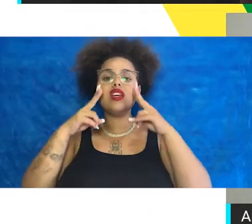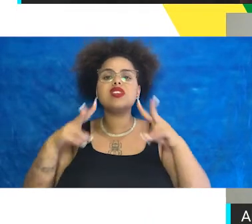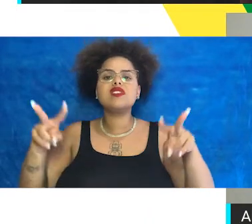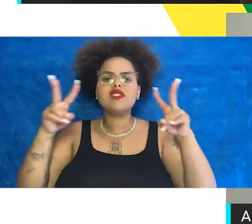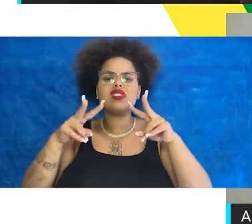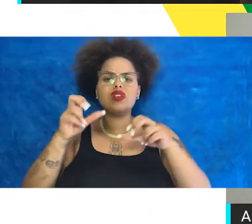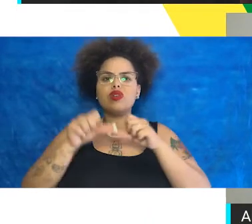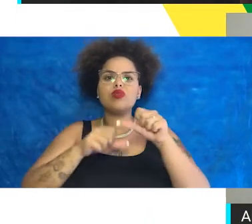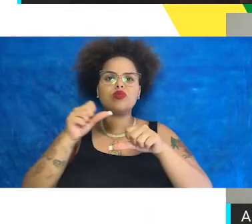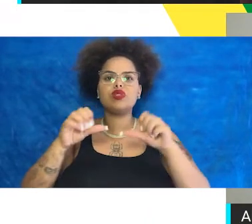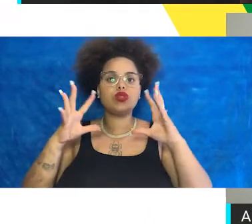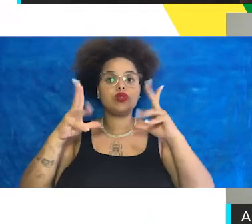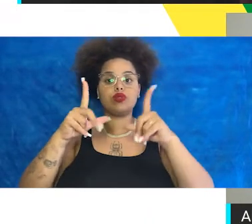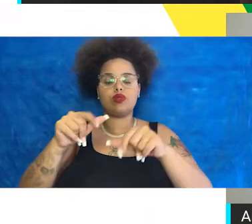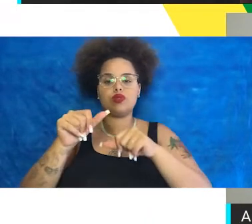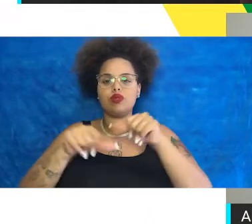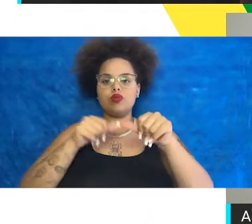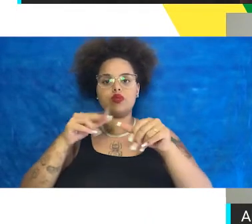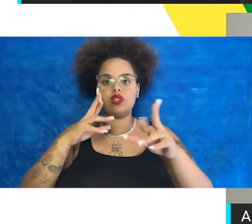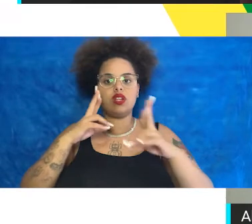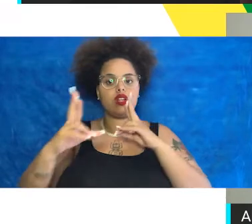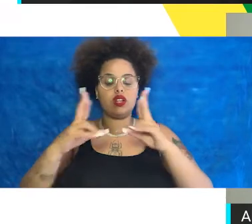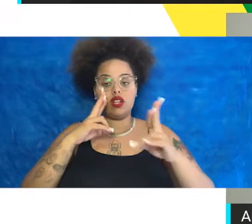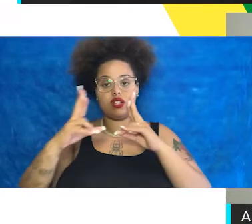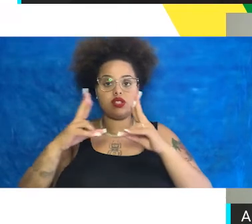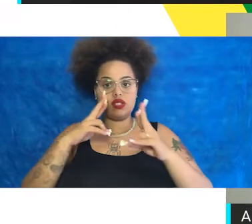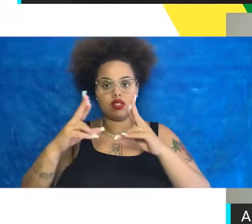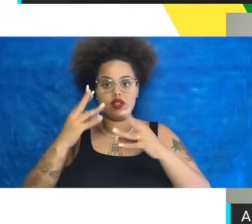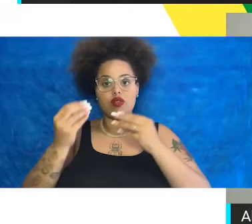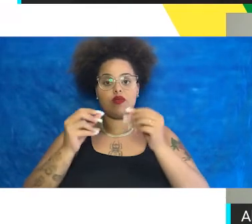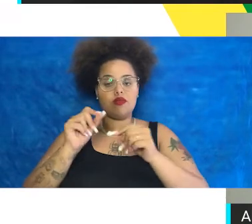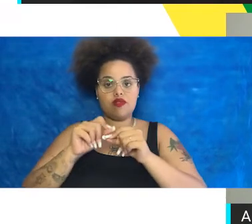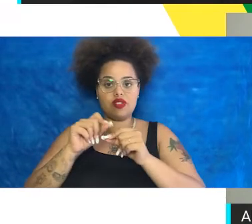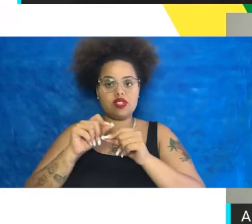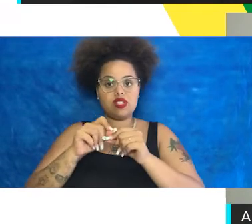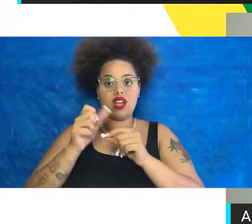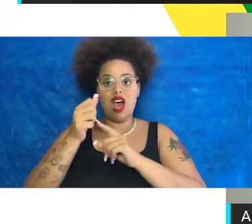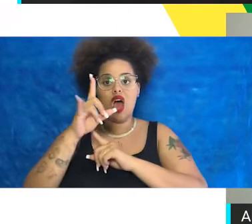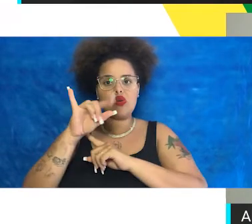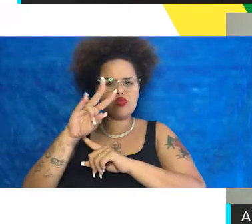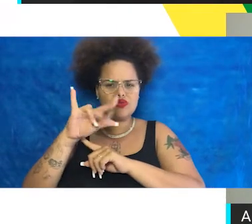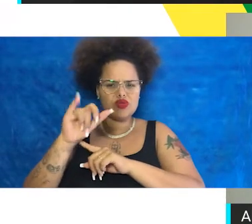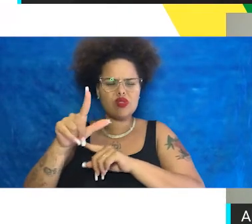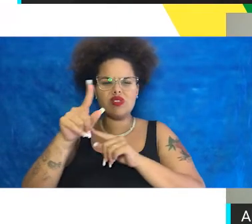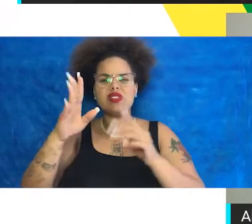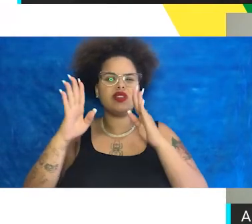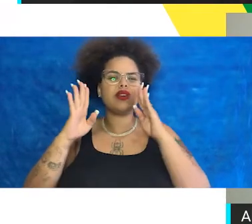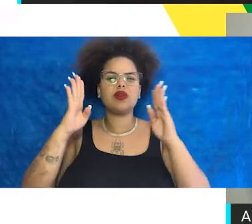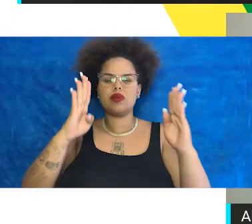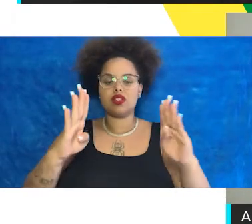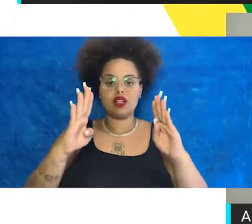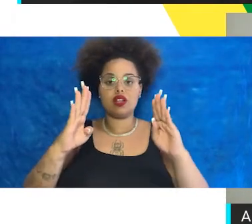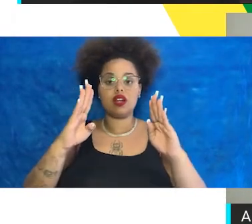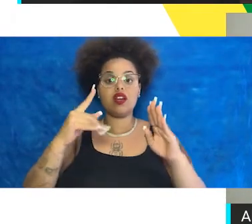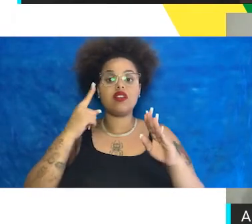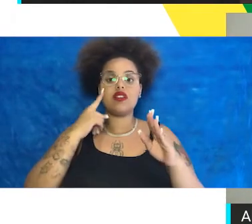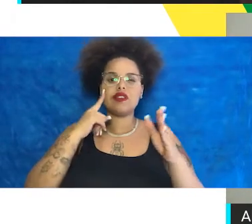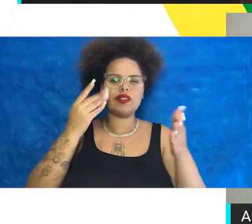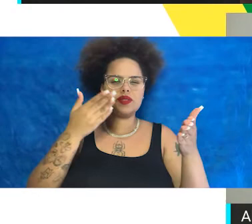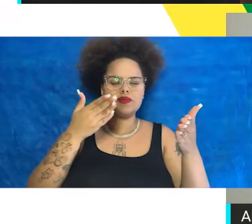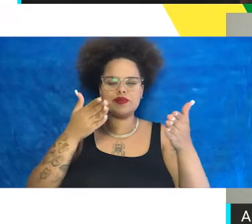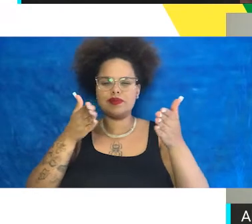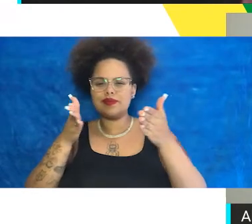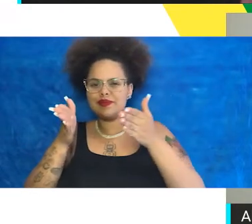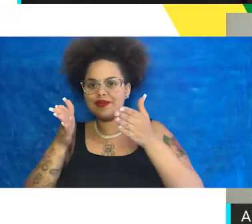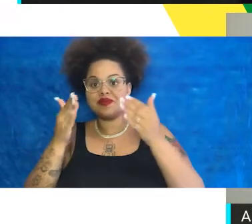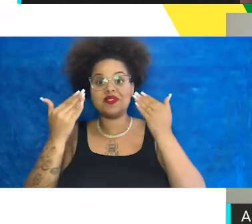muda tudo, assim, muda a nossa relação com o fazer audiovisual, né? Você vai enquadrar alguém, você diz, não, vira um pouquinho mais para cá para